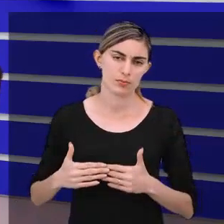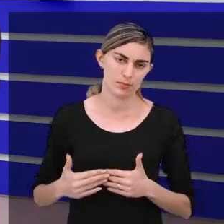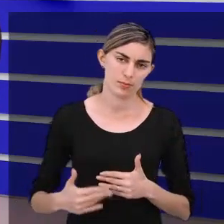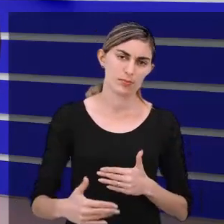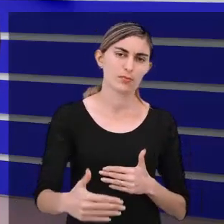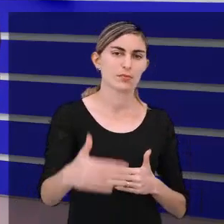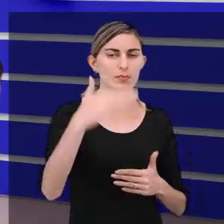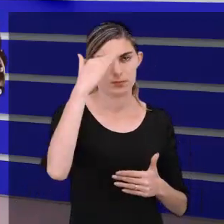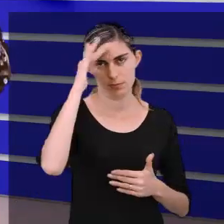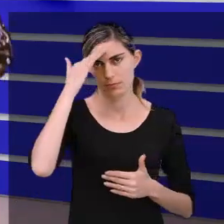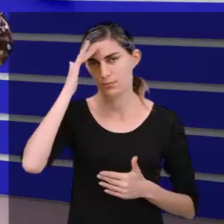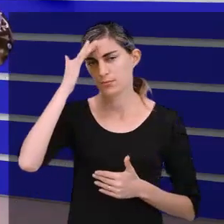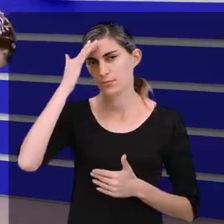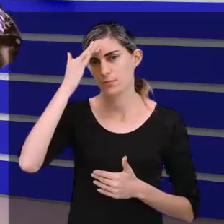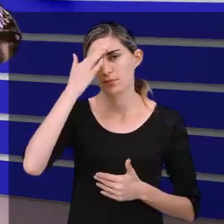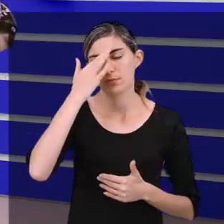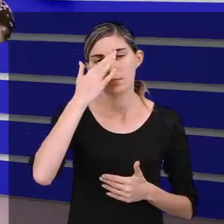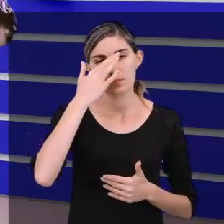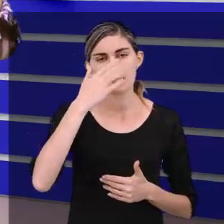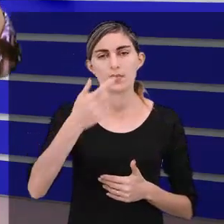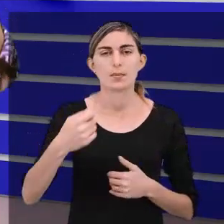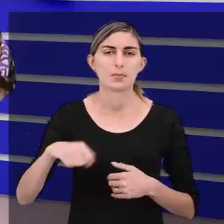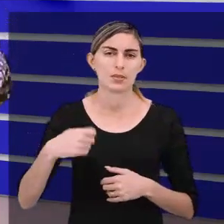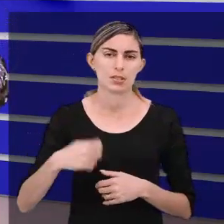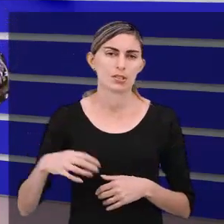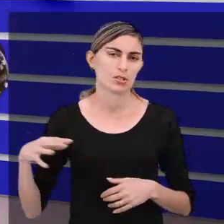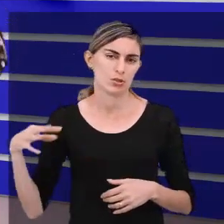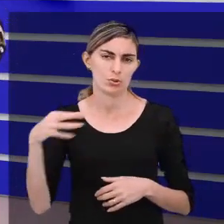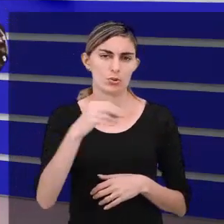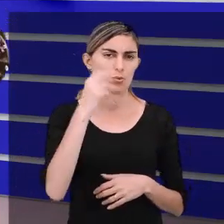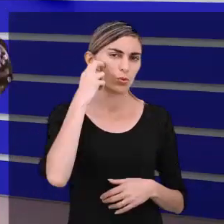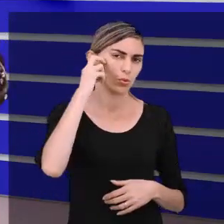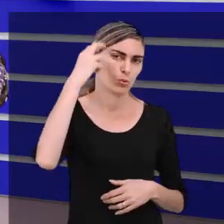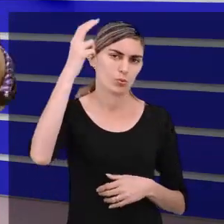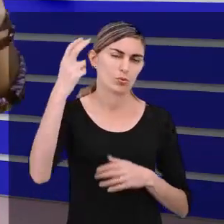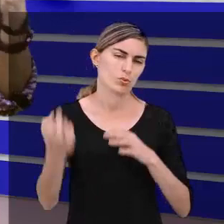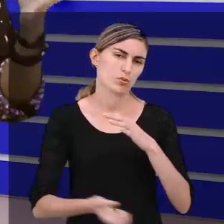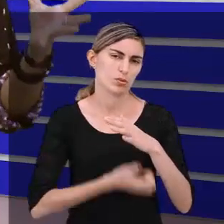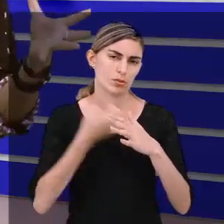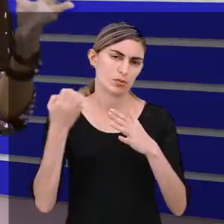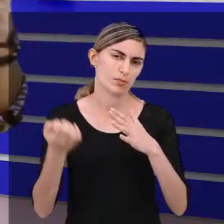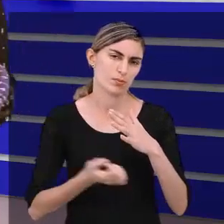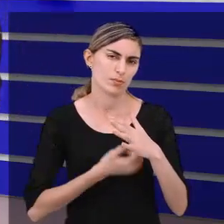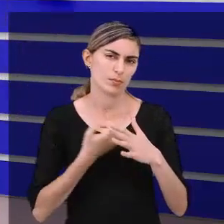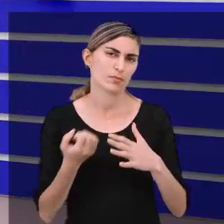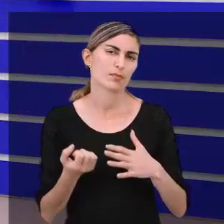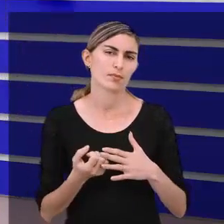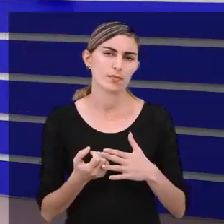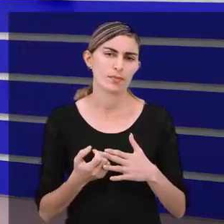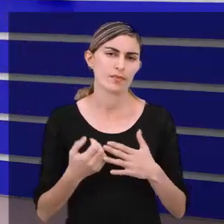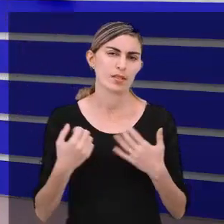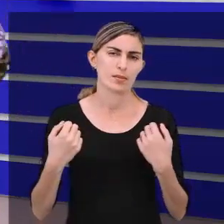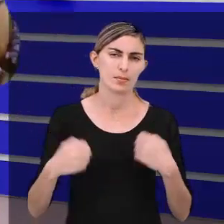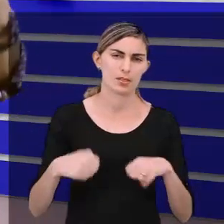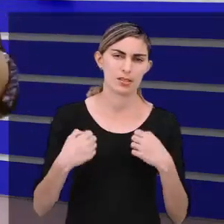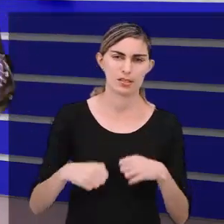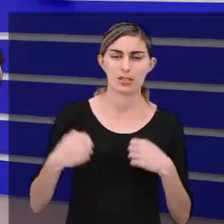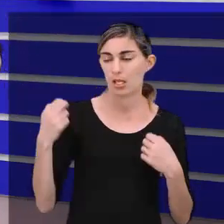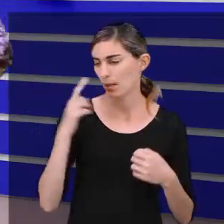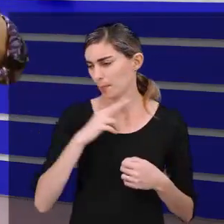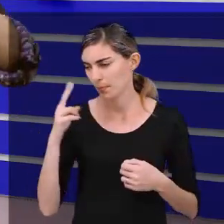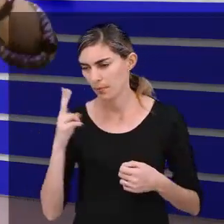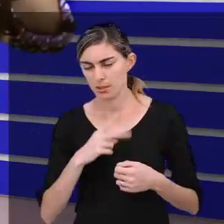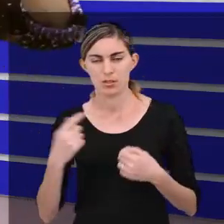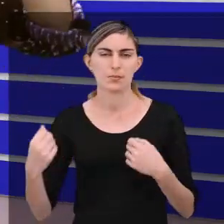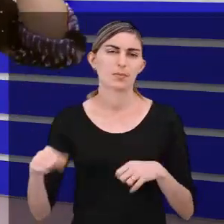desse entendimento. Aí ele vai ter que considerar a cultura da empresa, o momento, a situação que está ocorrendo. Por exemplo, uma situação emergencial que tem